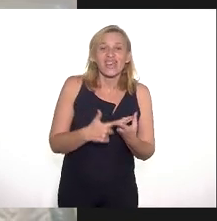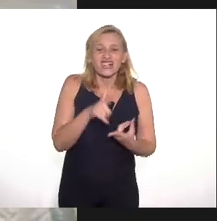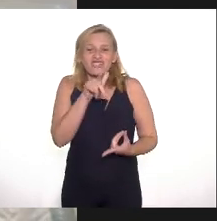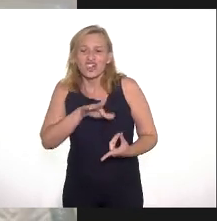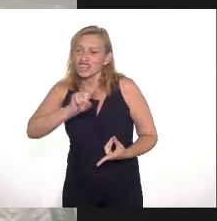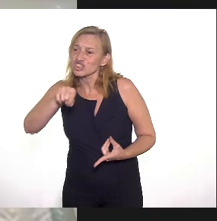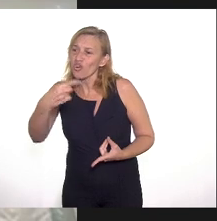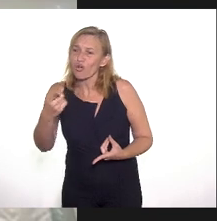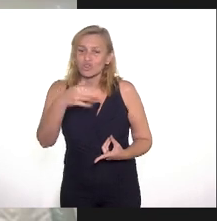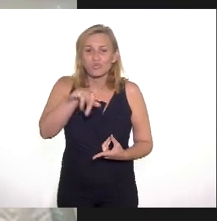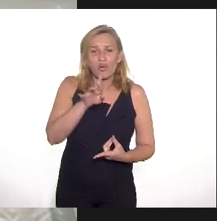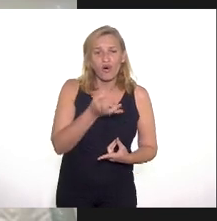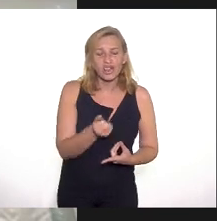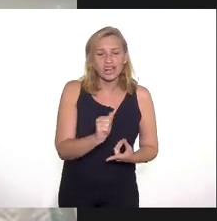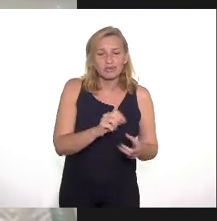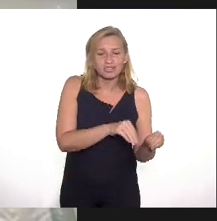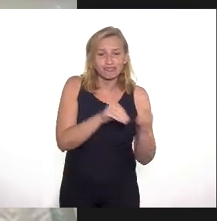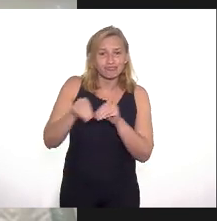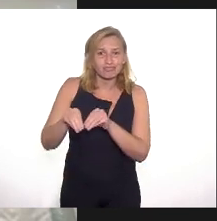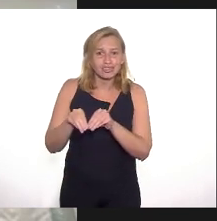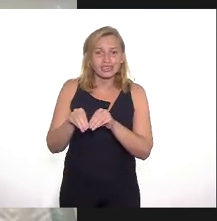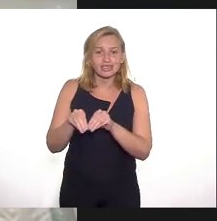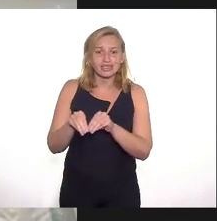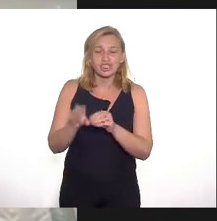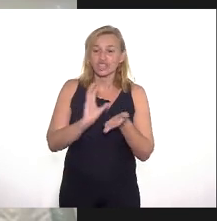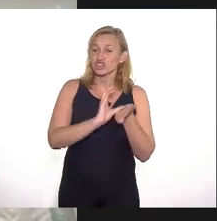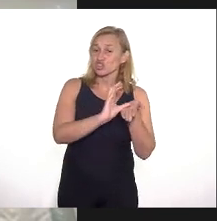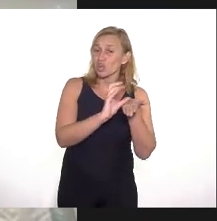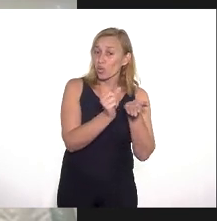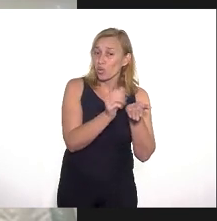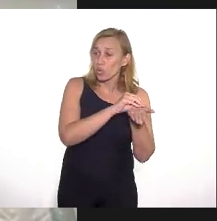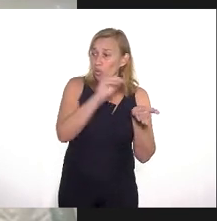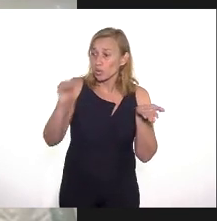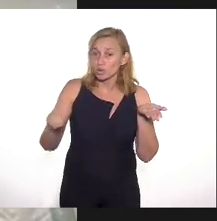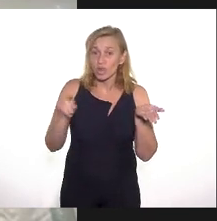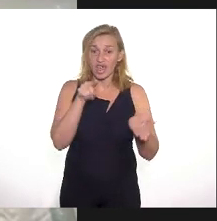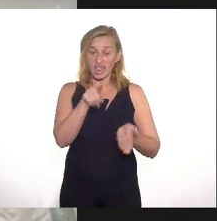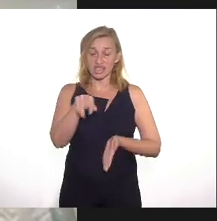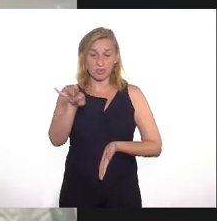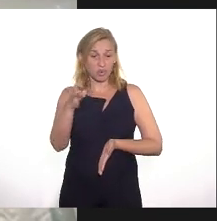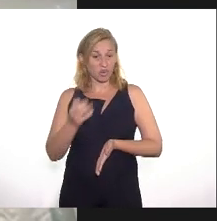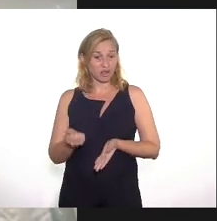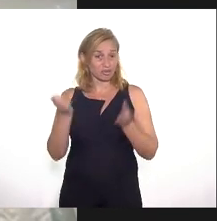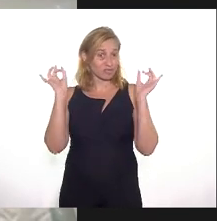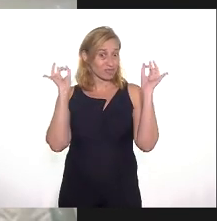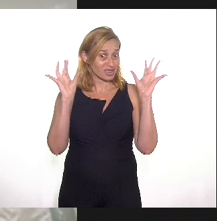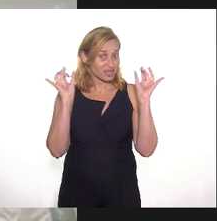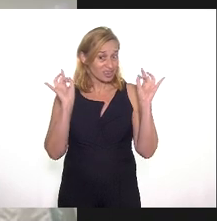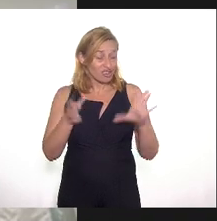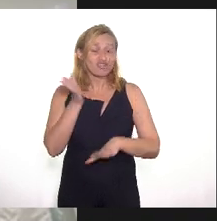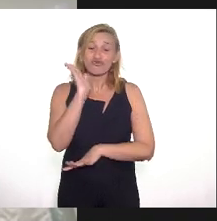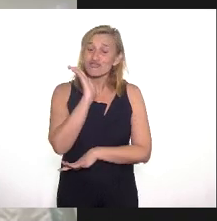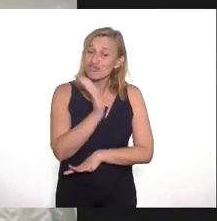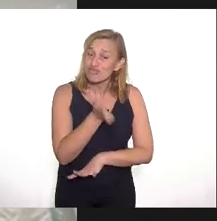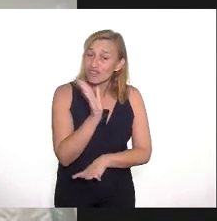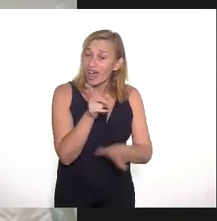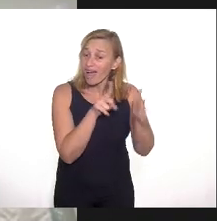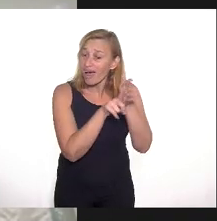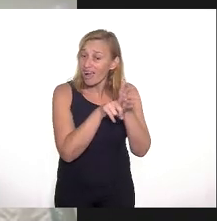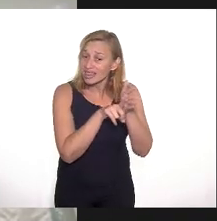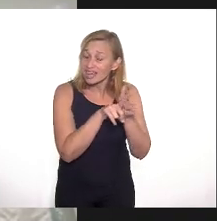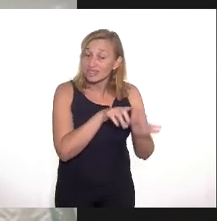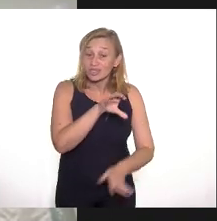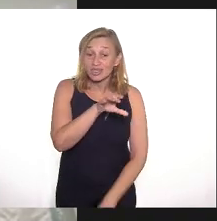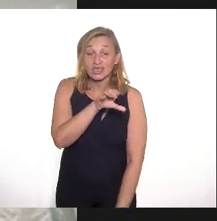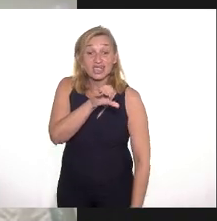diferente de outros programas de transferência de recursos, esse programa em especial, ele já dá análise do